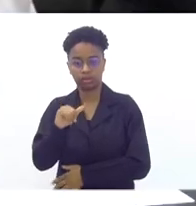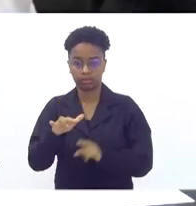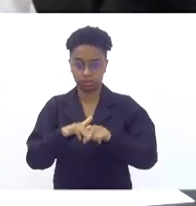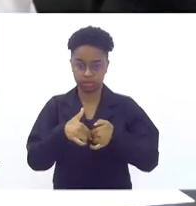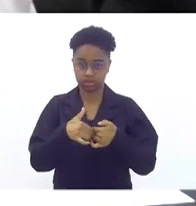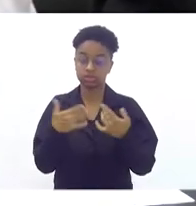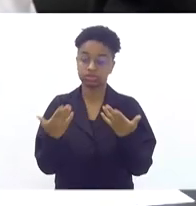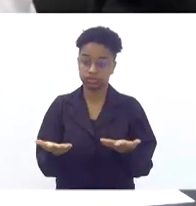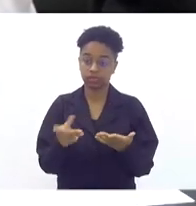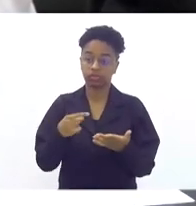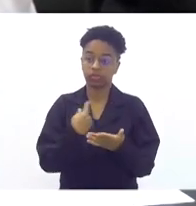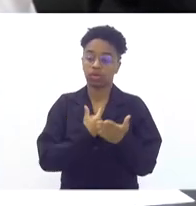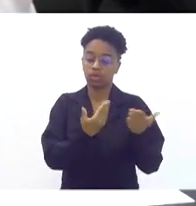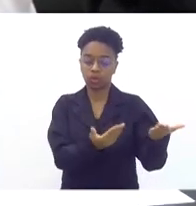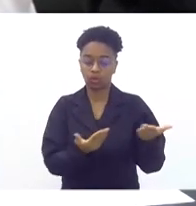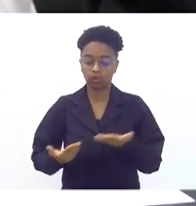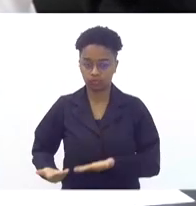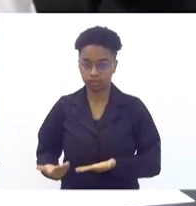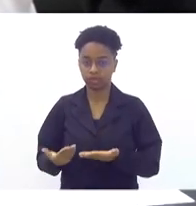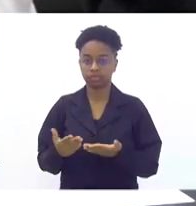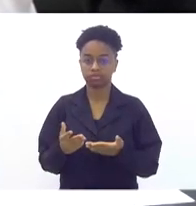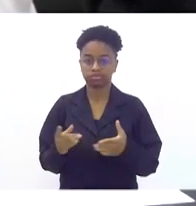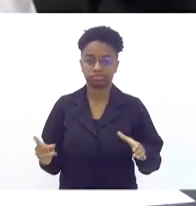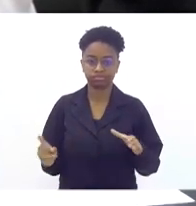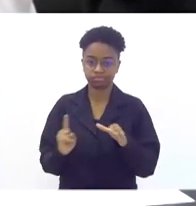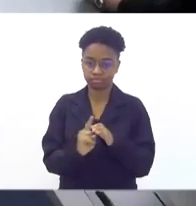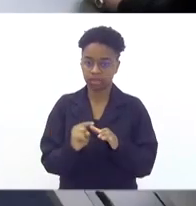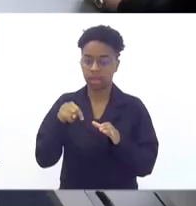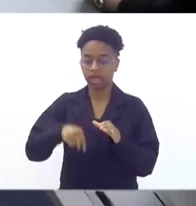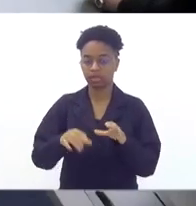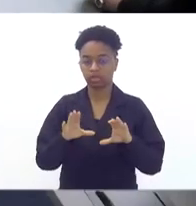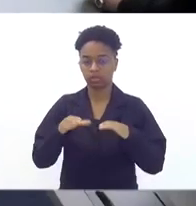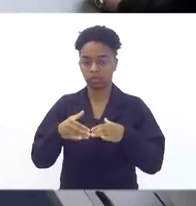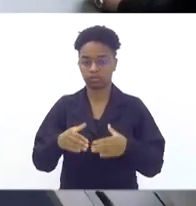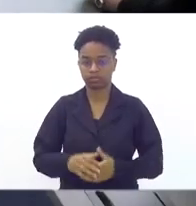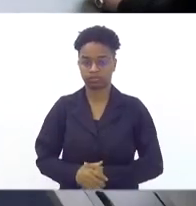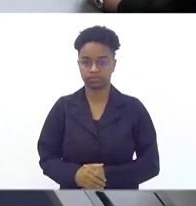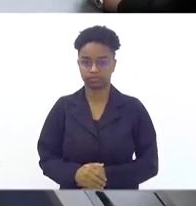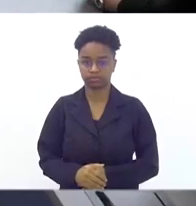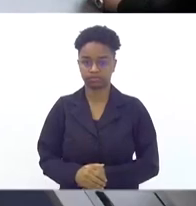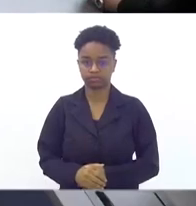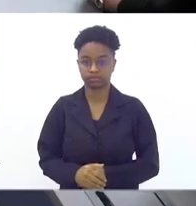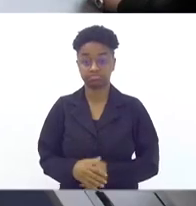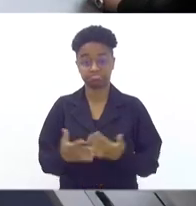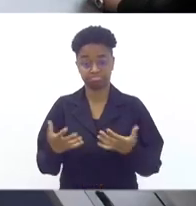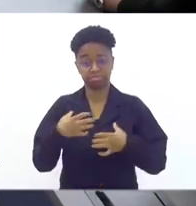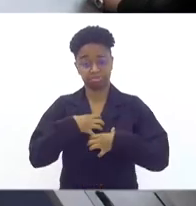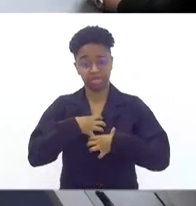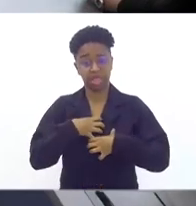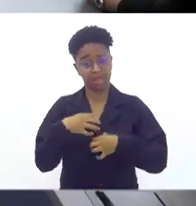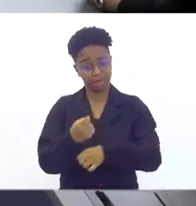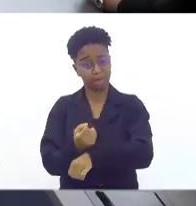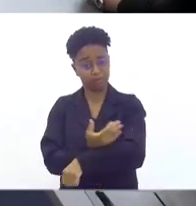o convite para que vossa excelência fizesse parte dessa comissão Deputado aí eu fico emocionado meu presidente